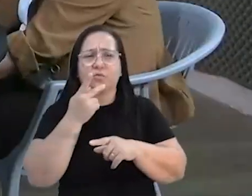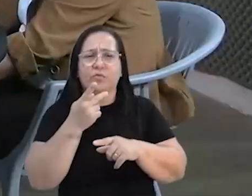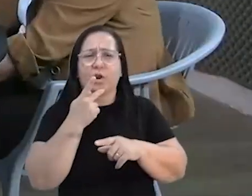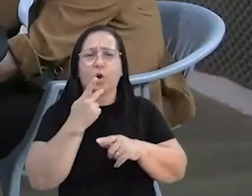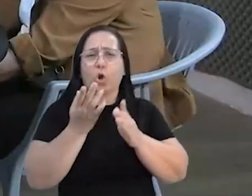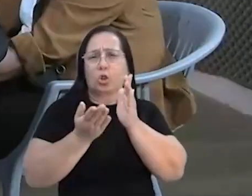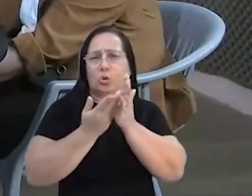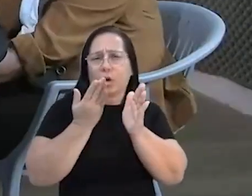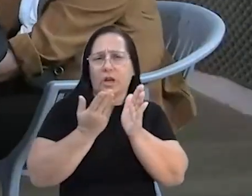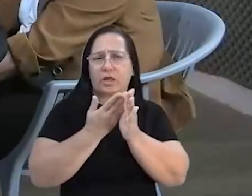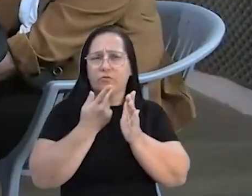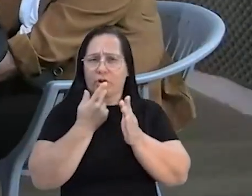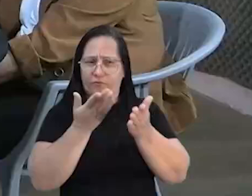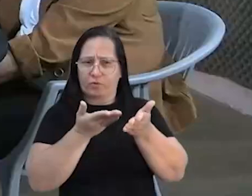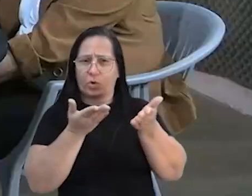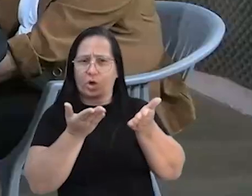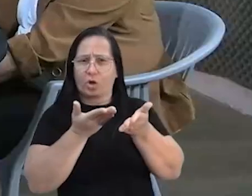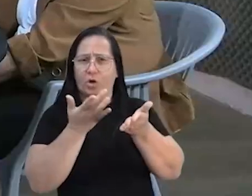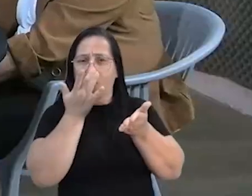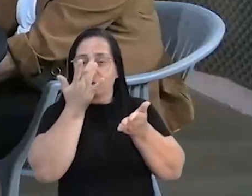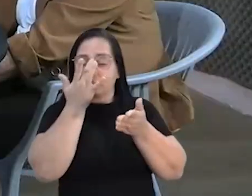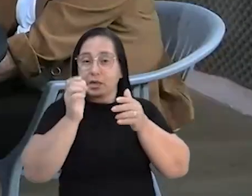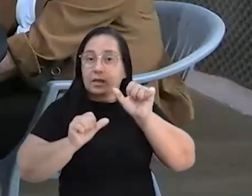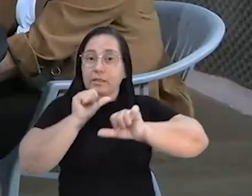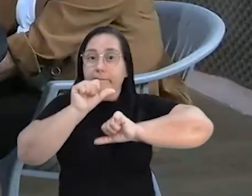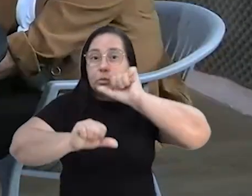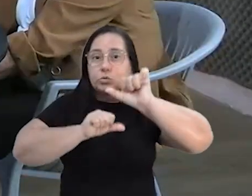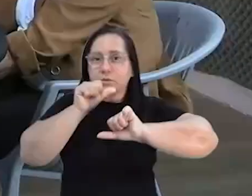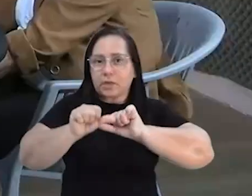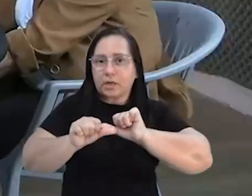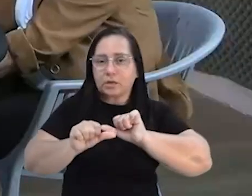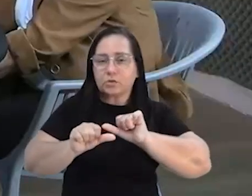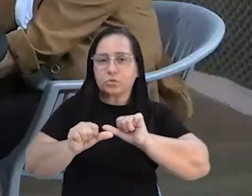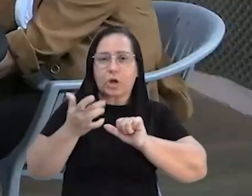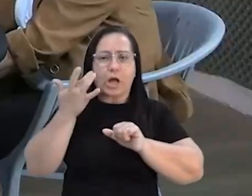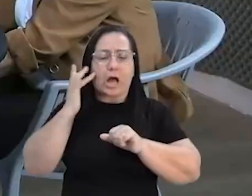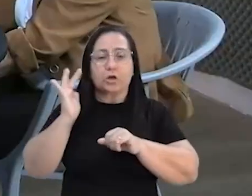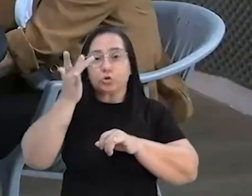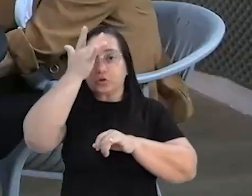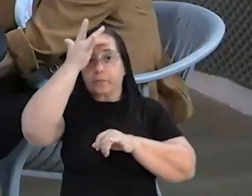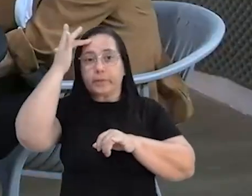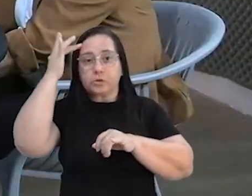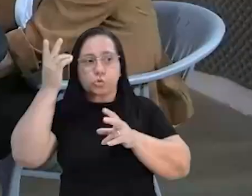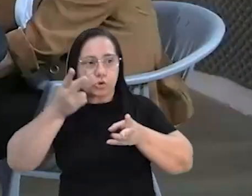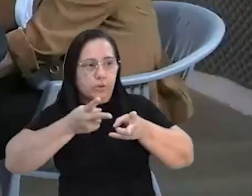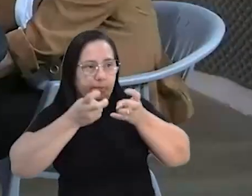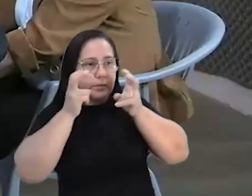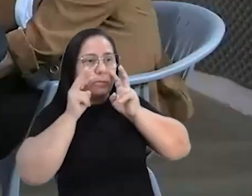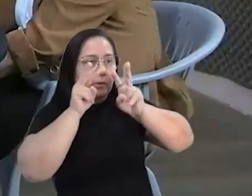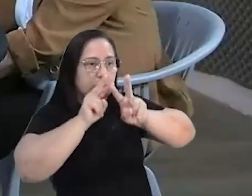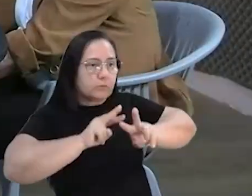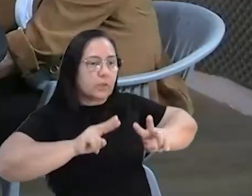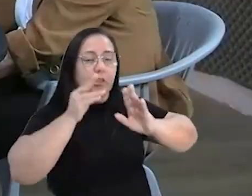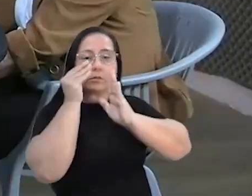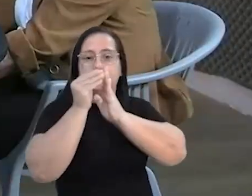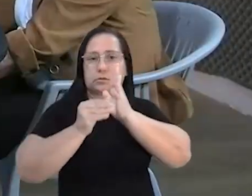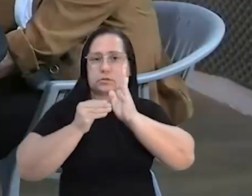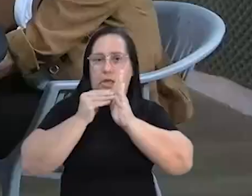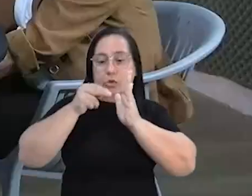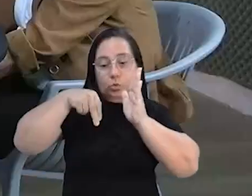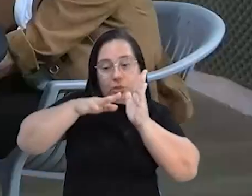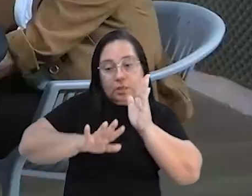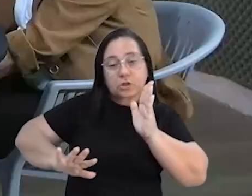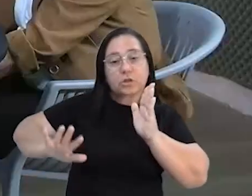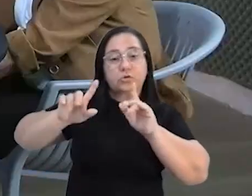estava falando agora há pouco, será que está mudando? Será que as pessoas estão começando a enxergar isso como um design não só